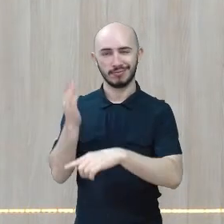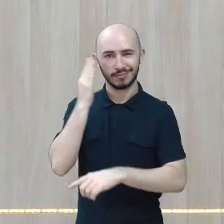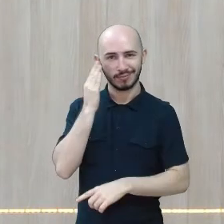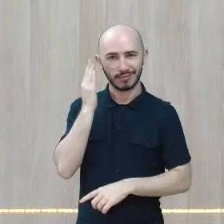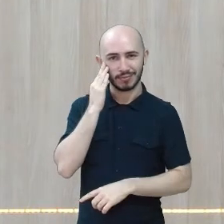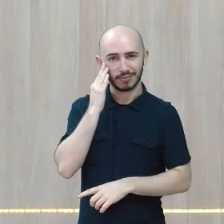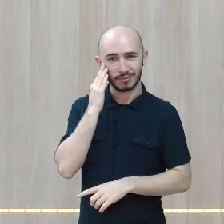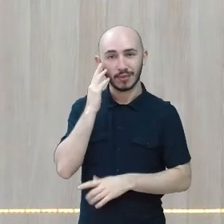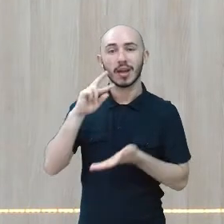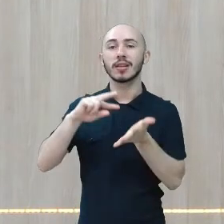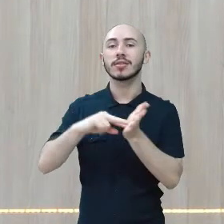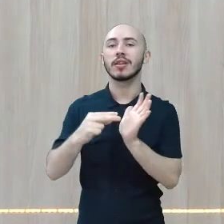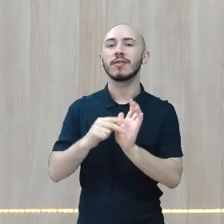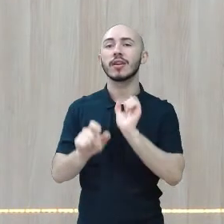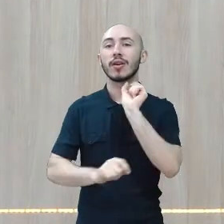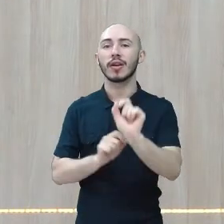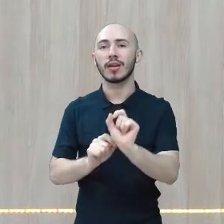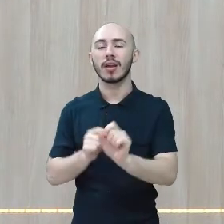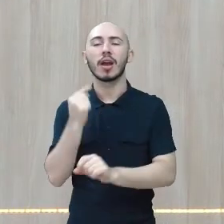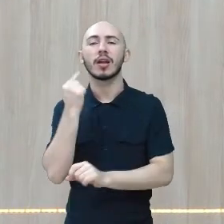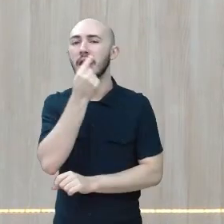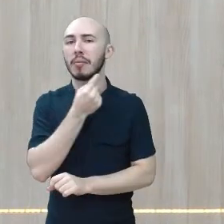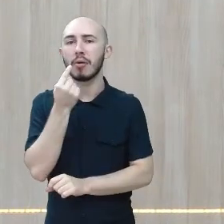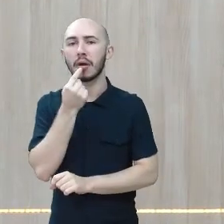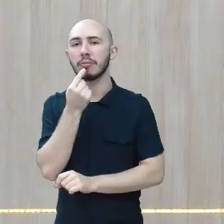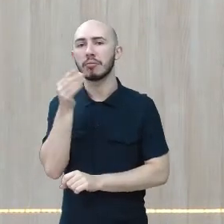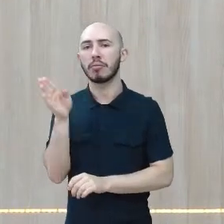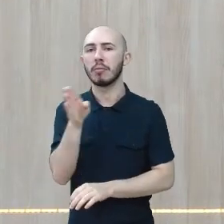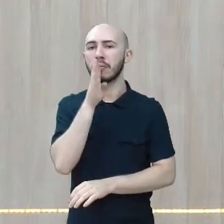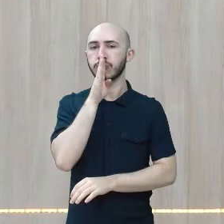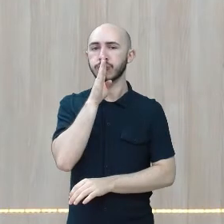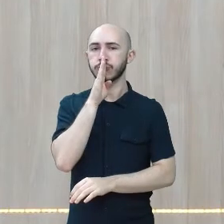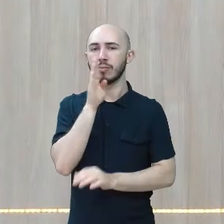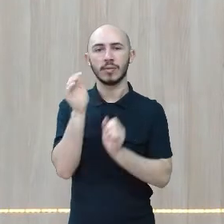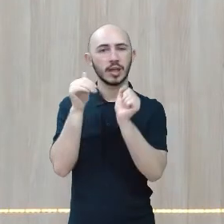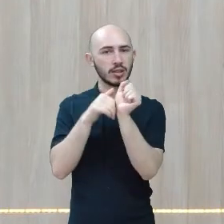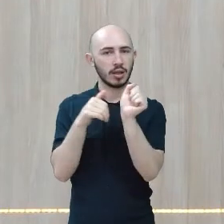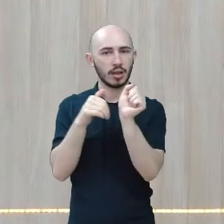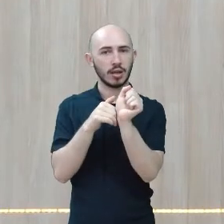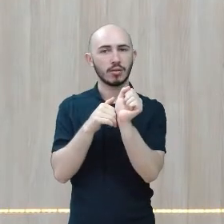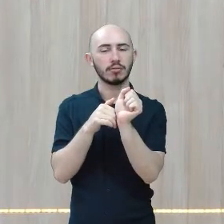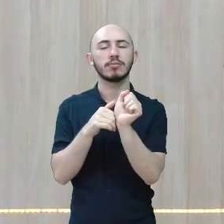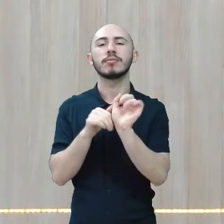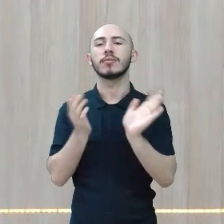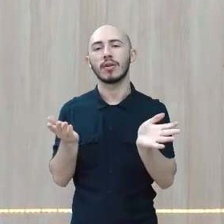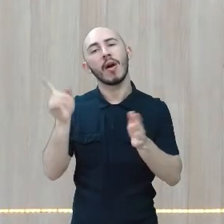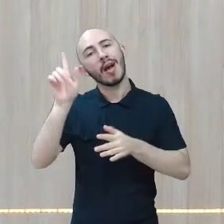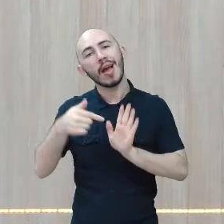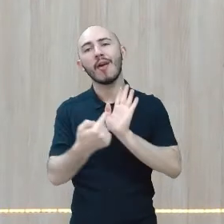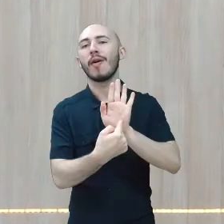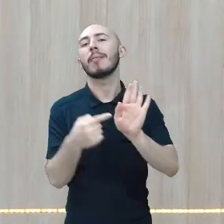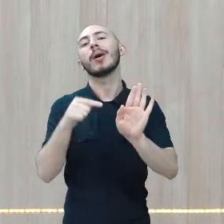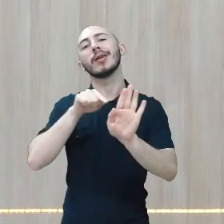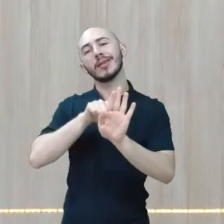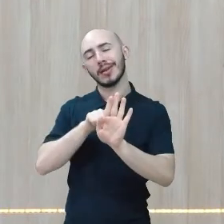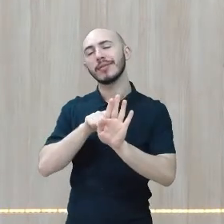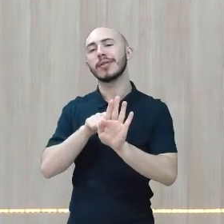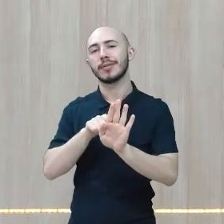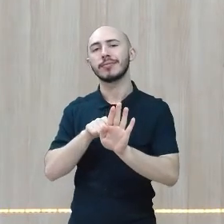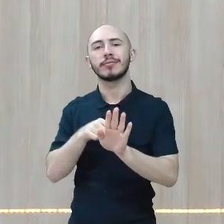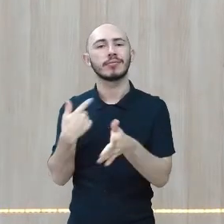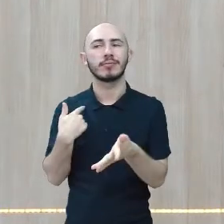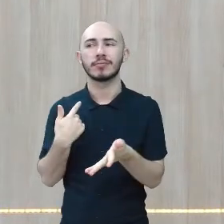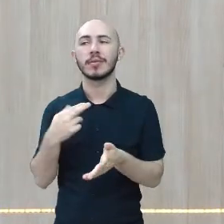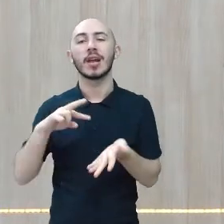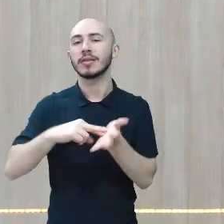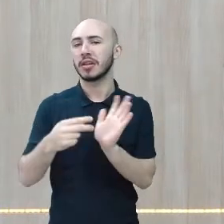está dizendo que dali não vai sair nada, não é? Então, é uma metáfora, porque você está, de